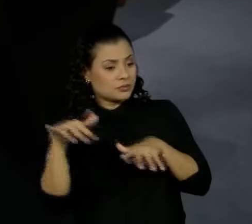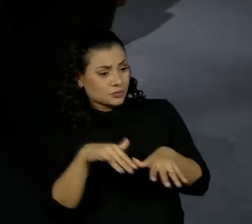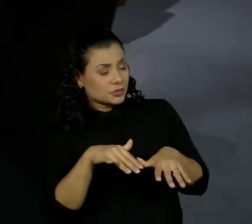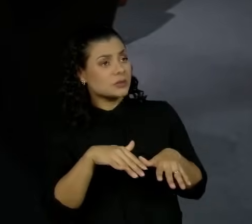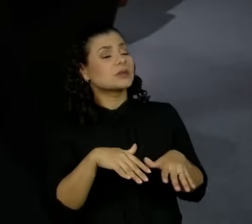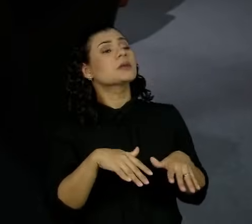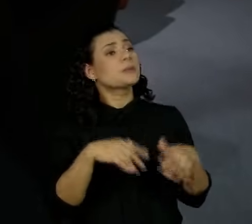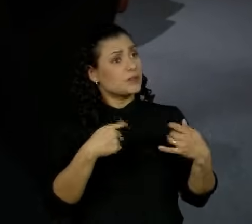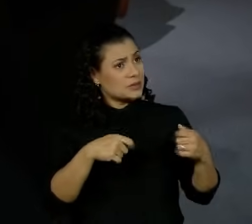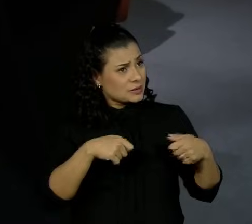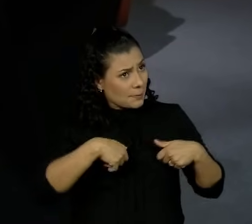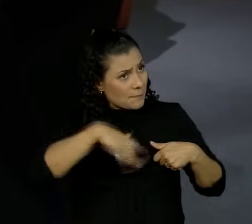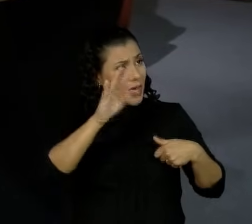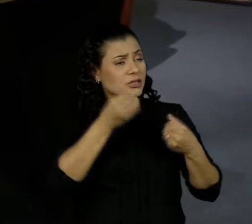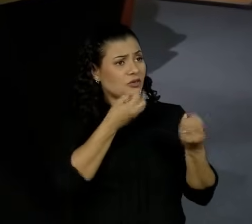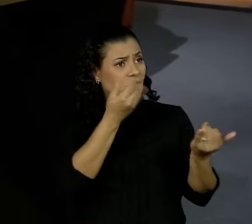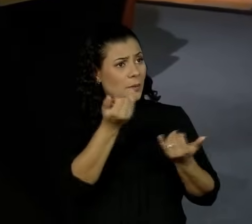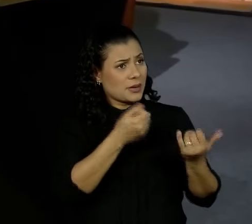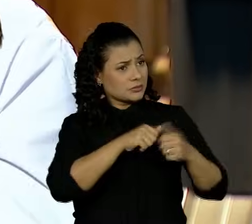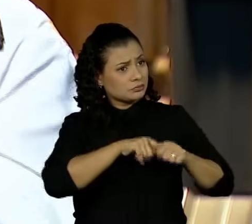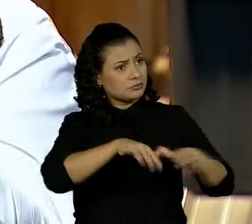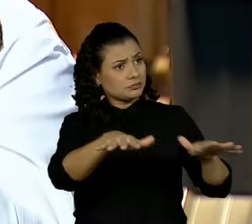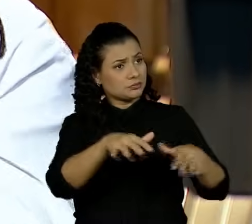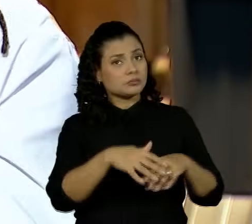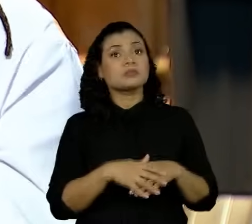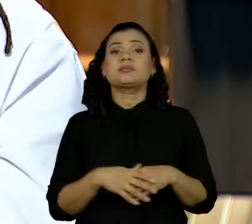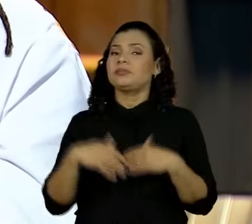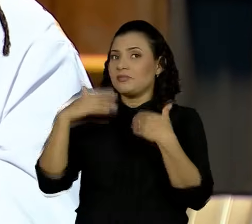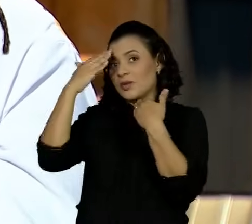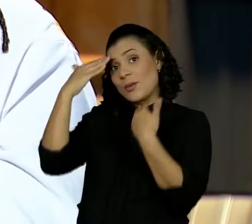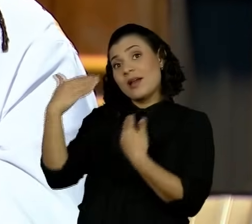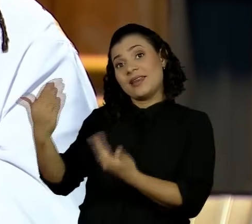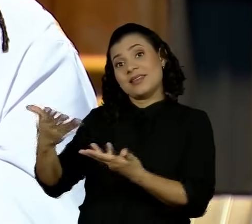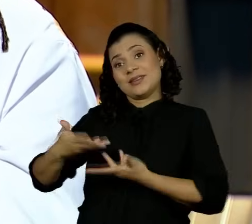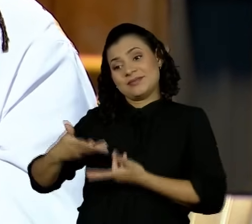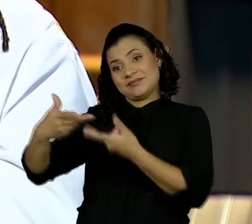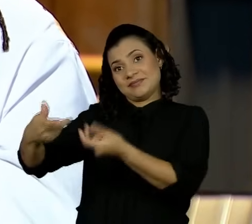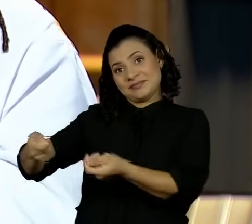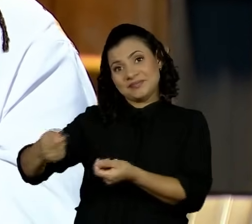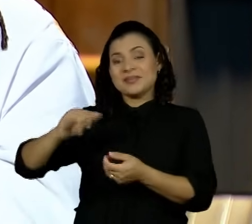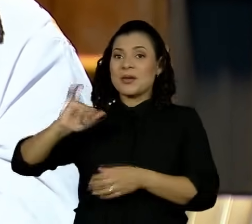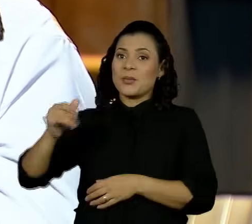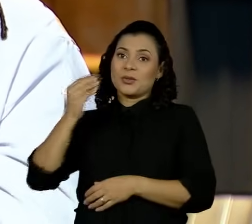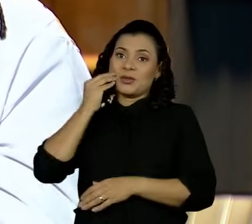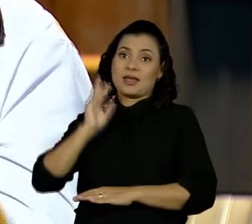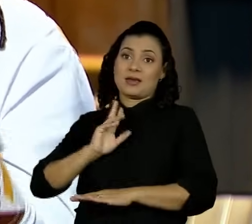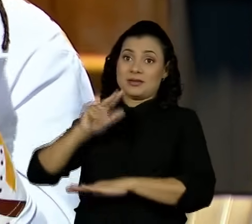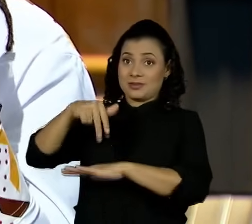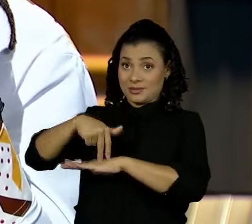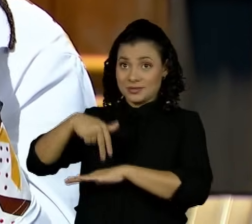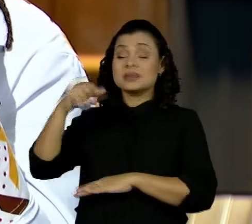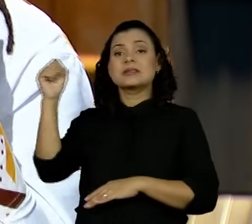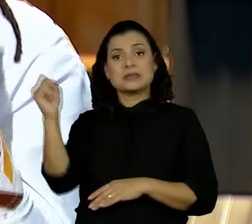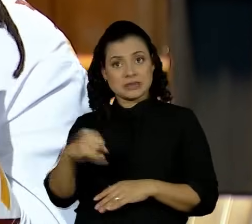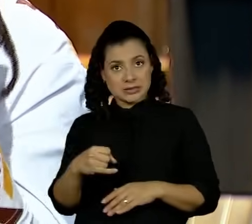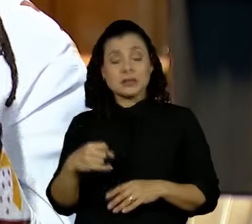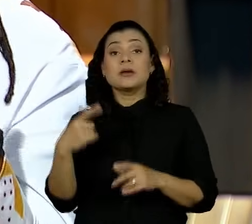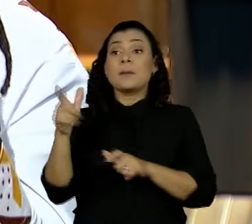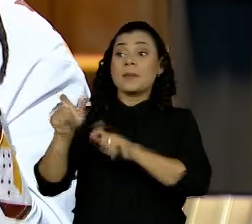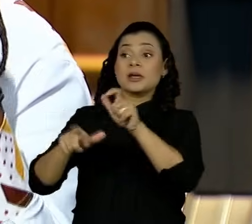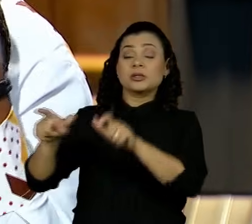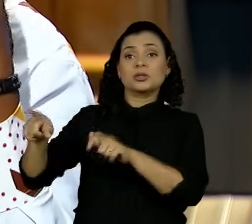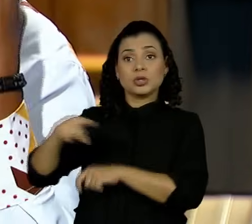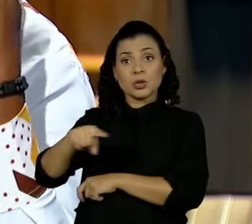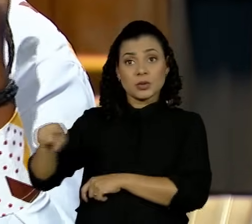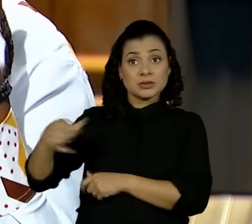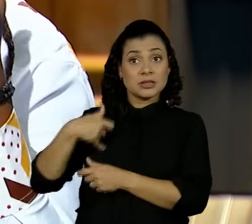está. precisa. Hum. Eu acho que eu até agradeço, né, essa oportunidade de falar, assim, pessoas